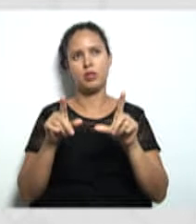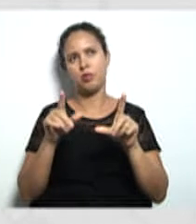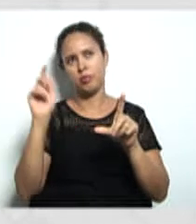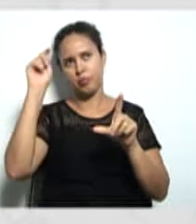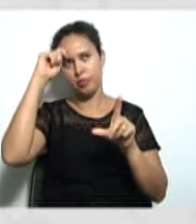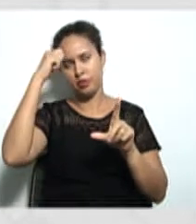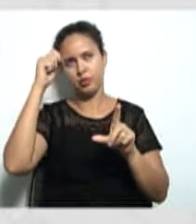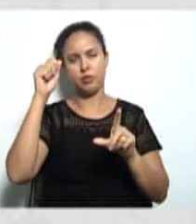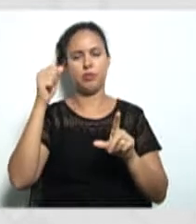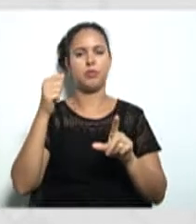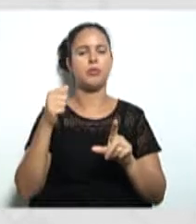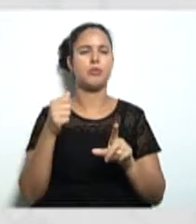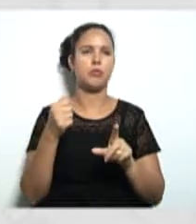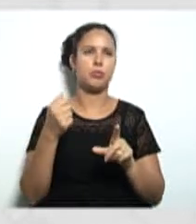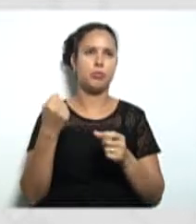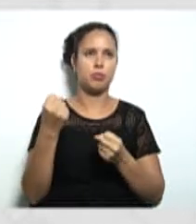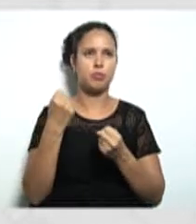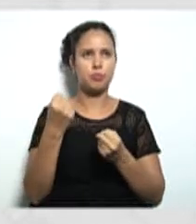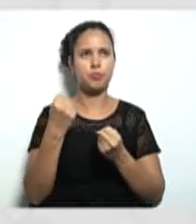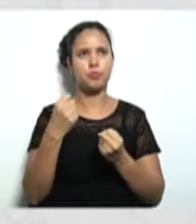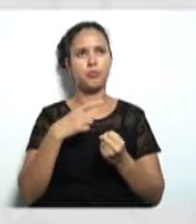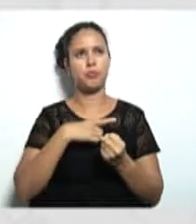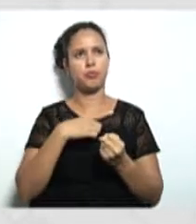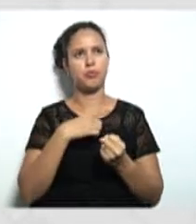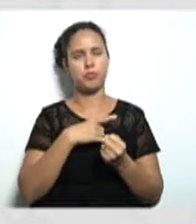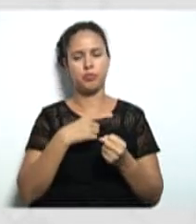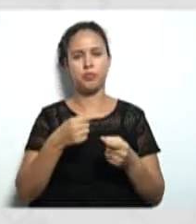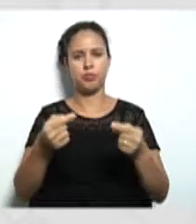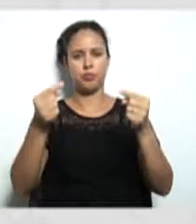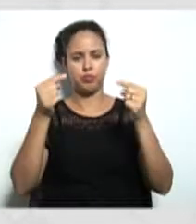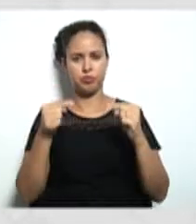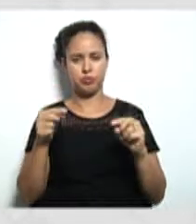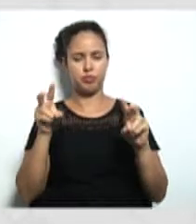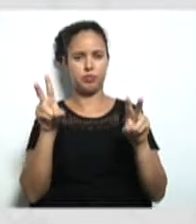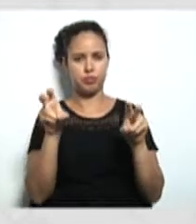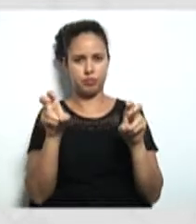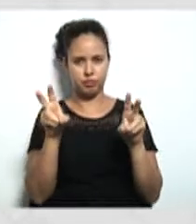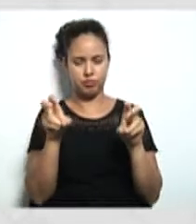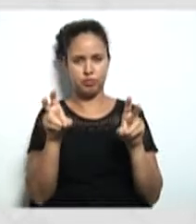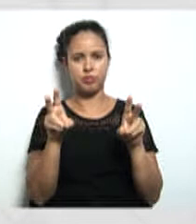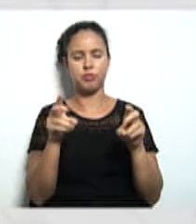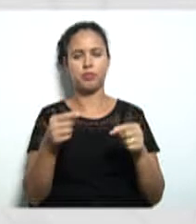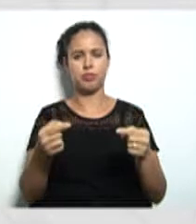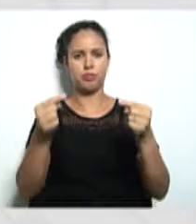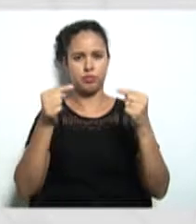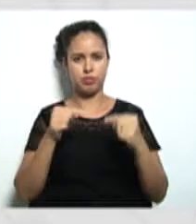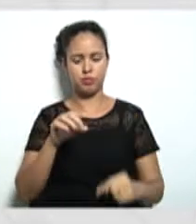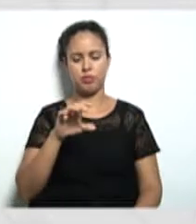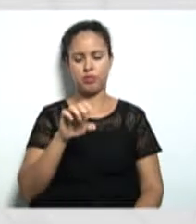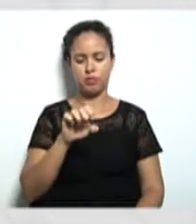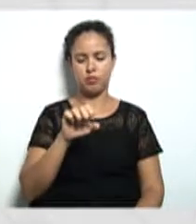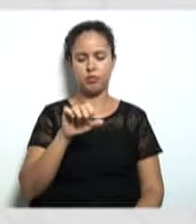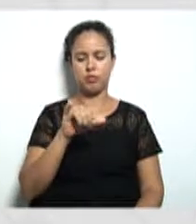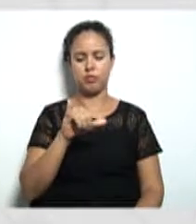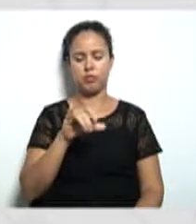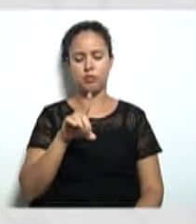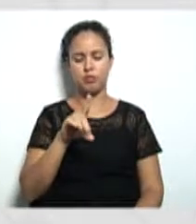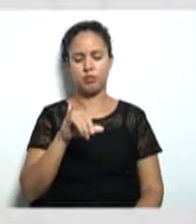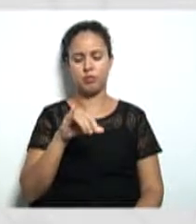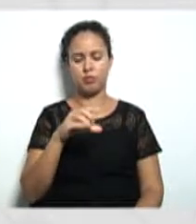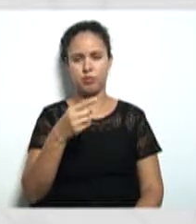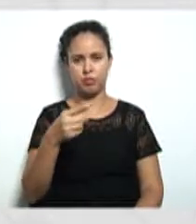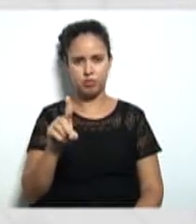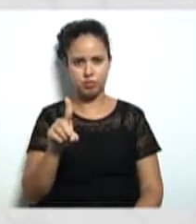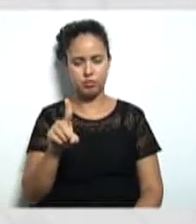norma, desde que siga um padrão. Subtítulo, se houver, a edição a partir da segunda, né, o